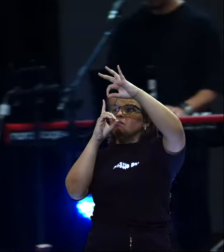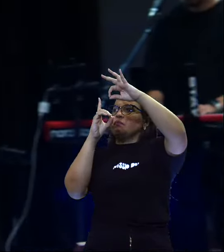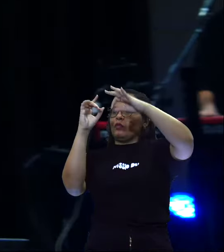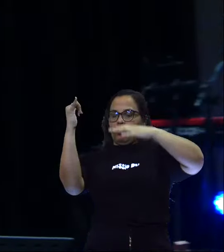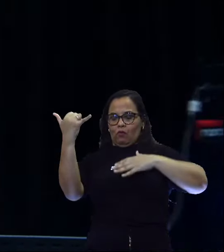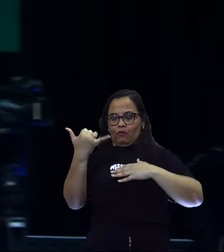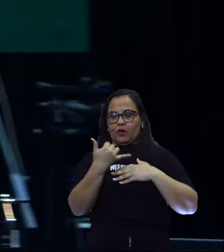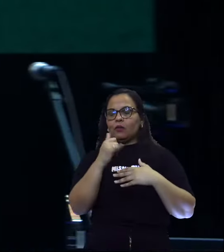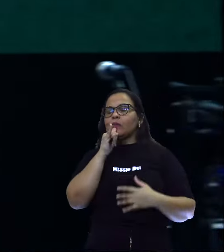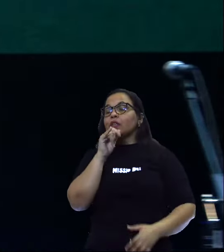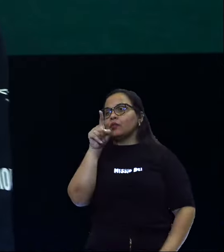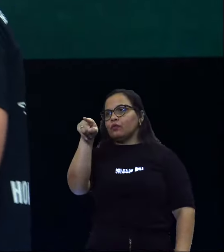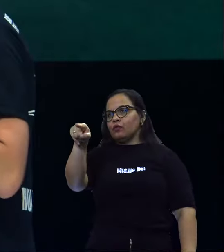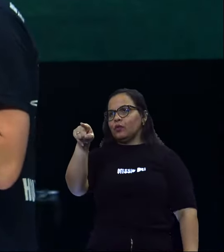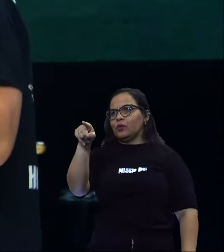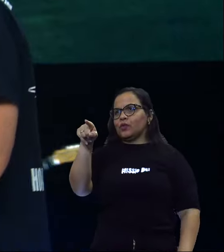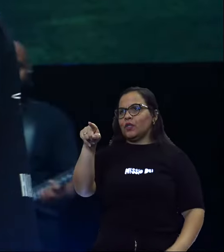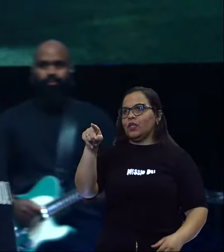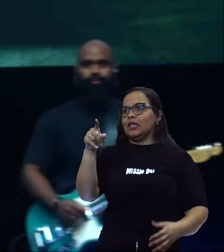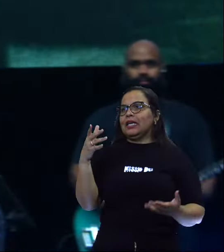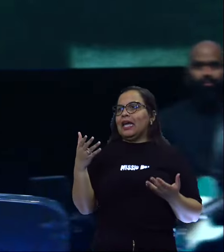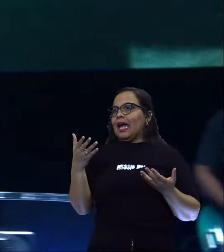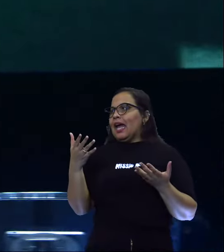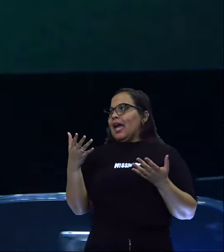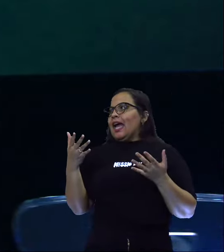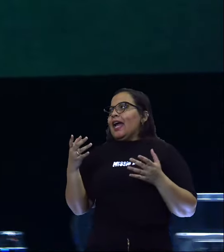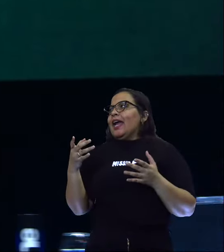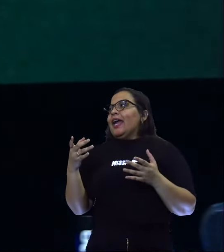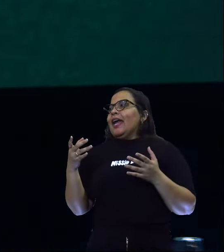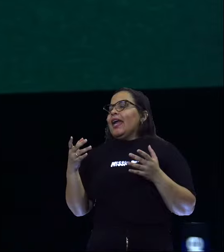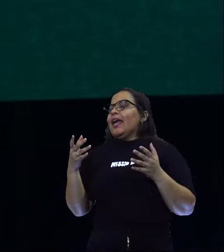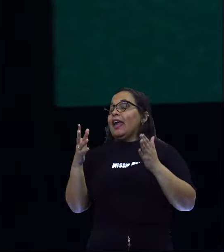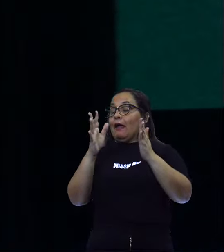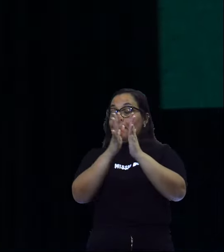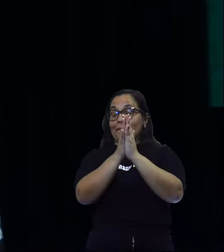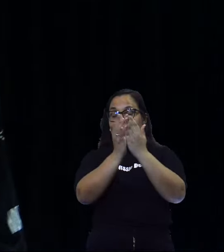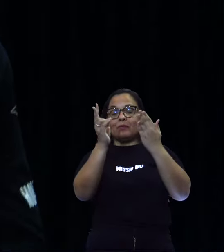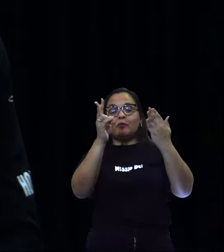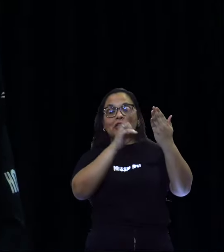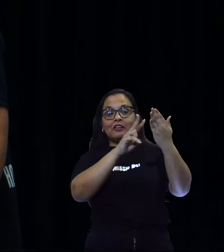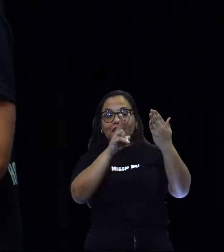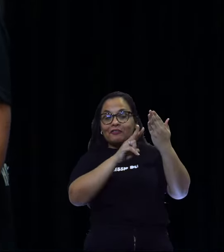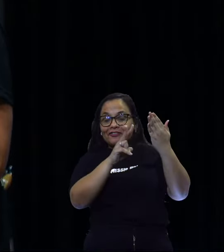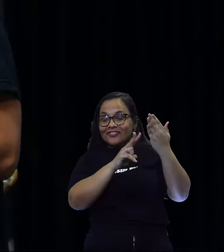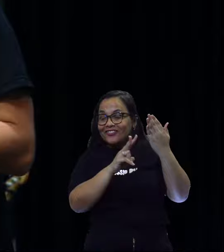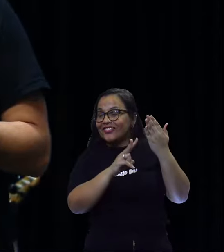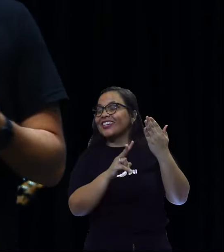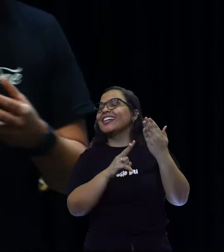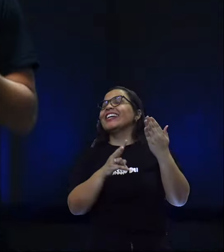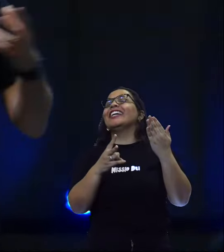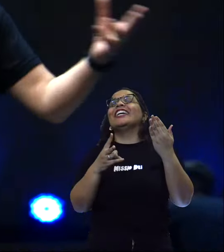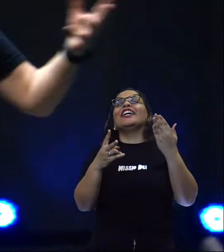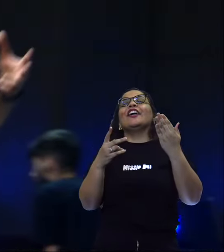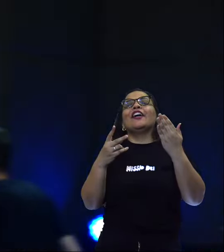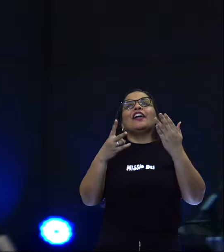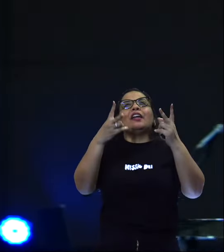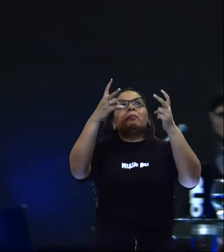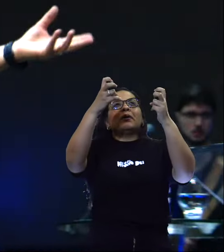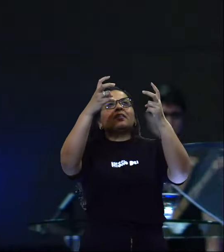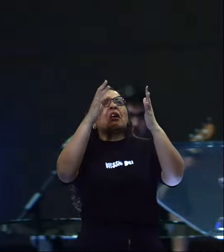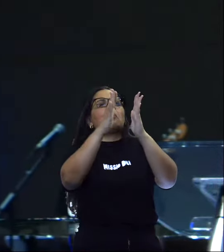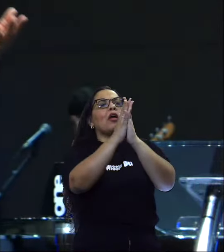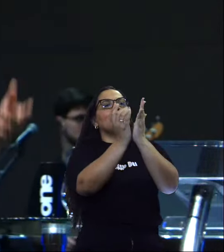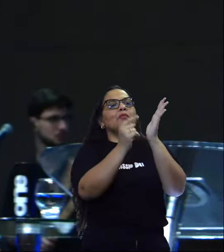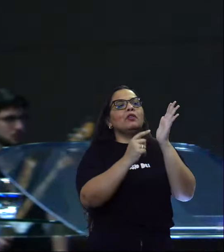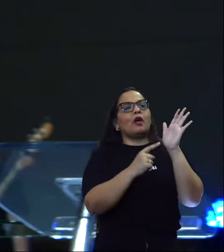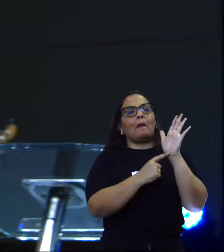com Ele, nunca mais andamos sozinhos, mas quando lemos a palavra, essa palavra é viva e eficaz, ela fala aos nossos corações. Quando você lê um texto como esse, preparando um